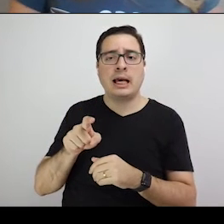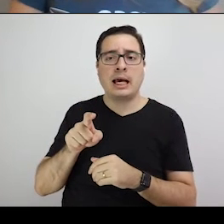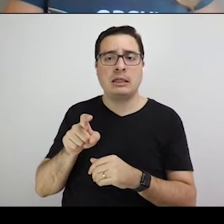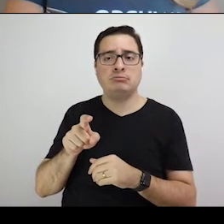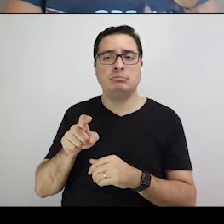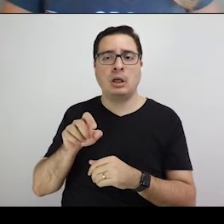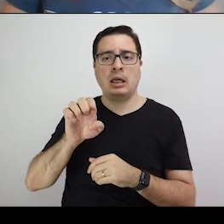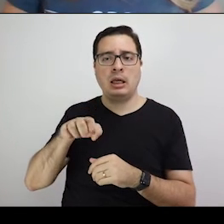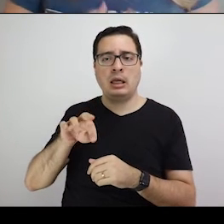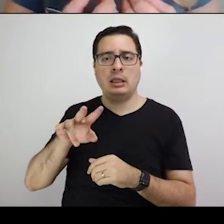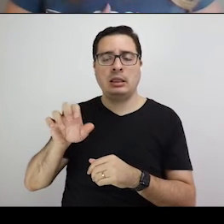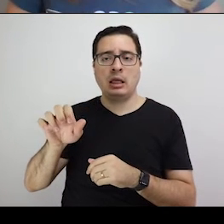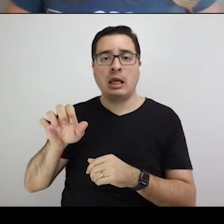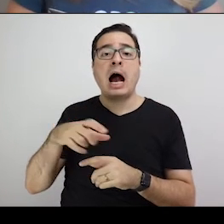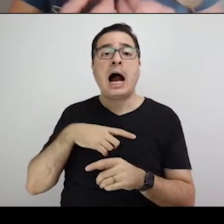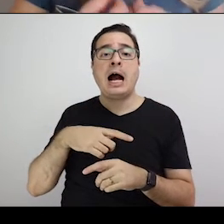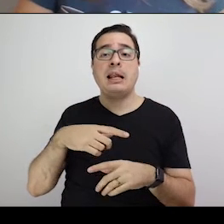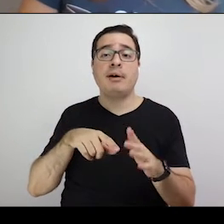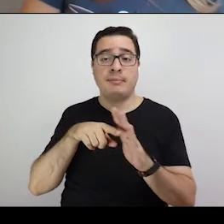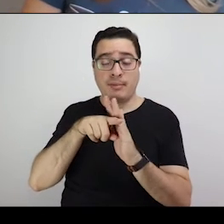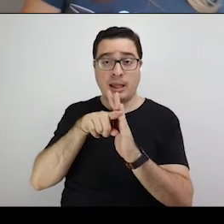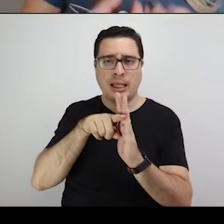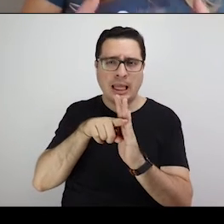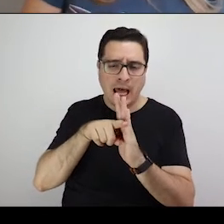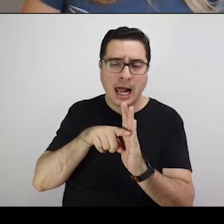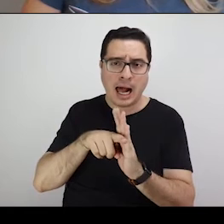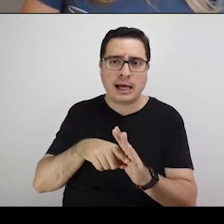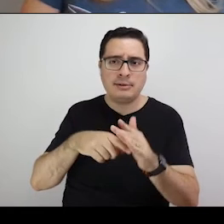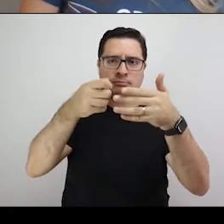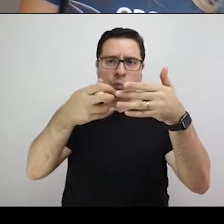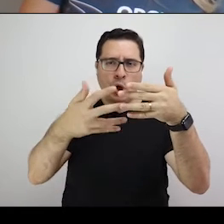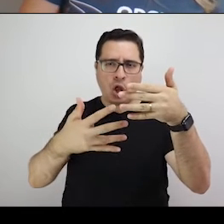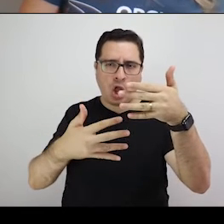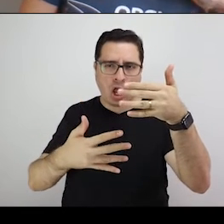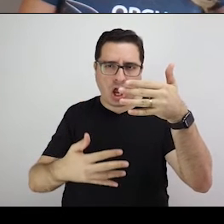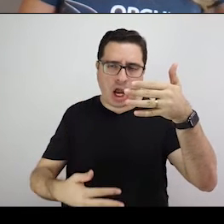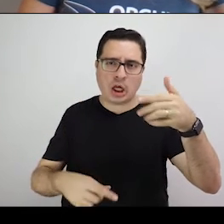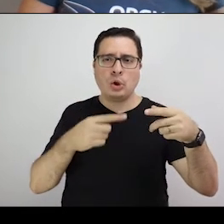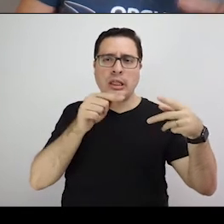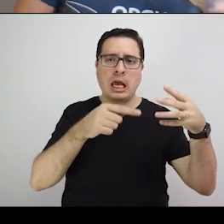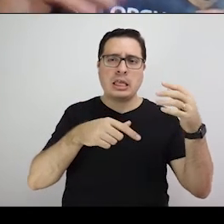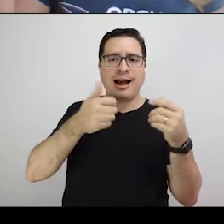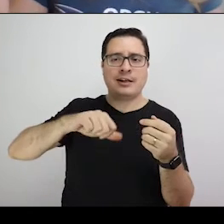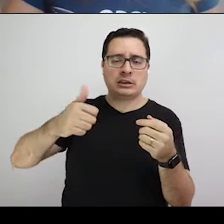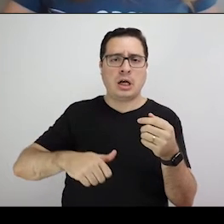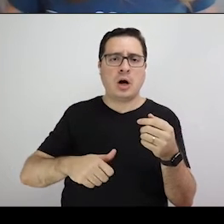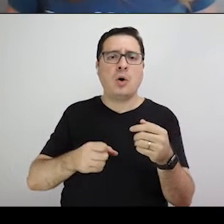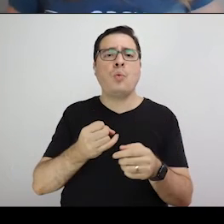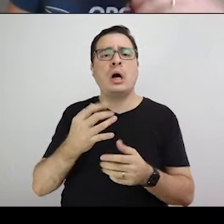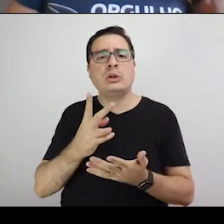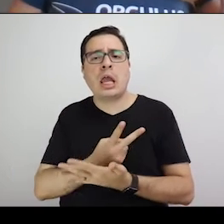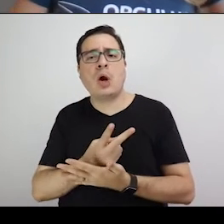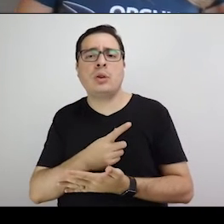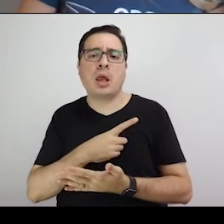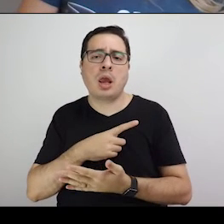ele vai tornar uma análise dos critérios de avaliação, que vão dizer quantos erros